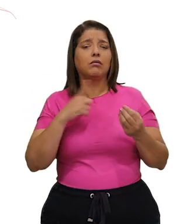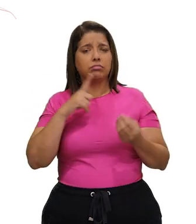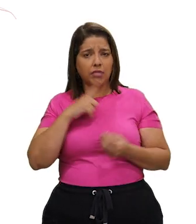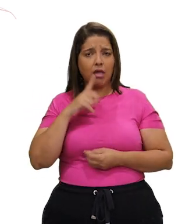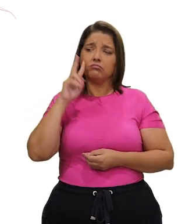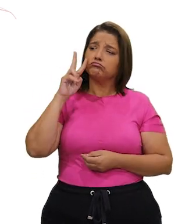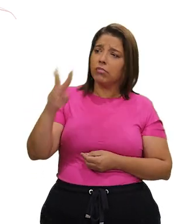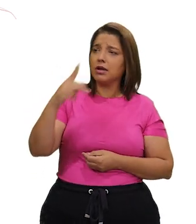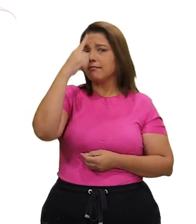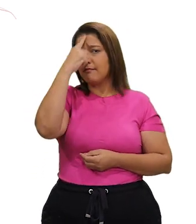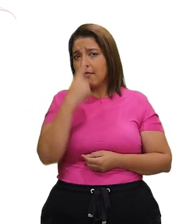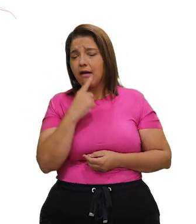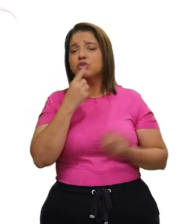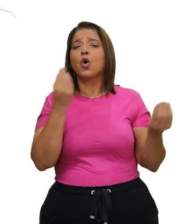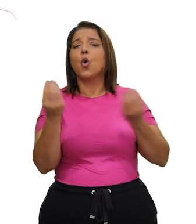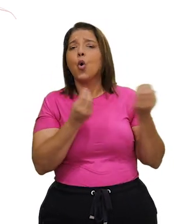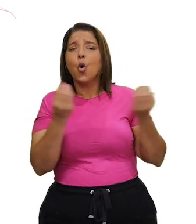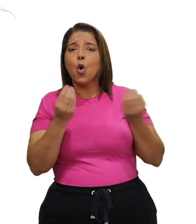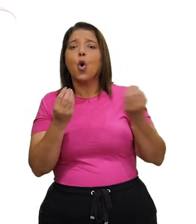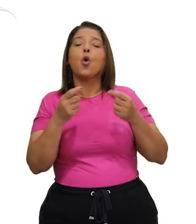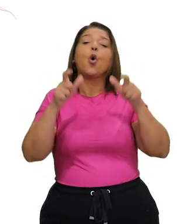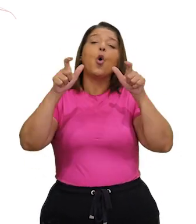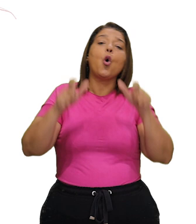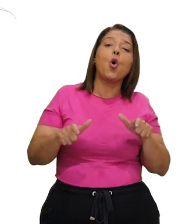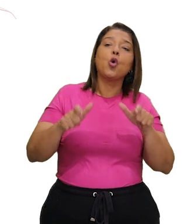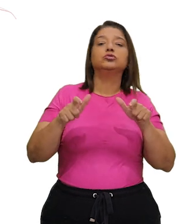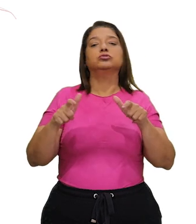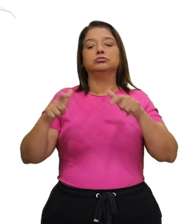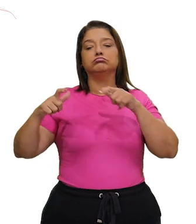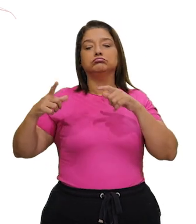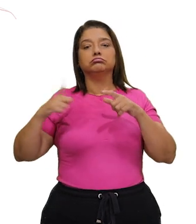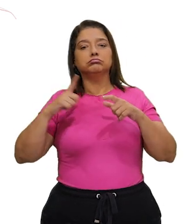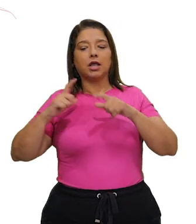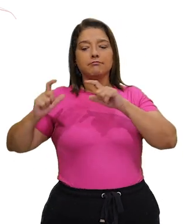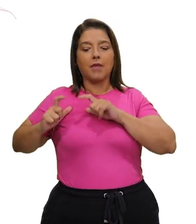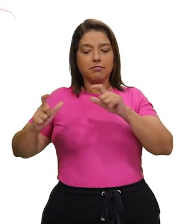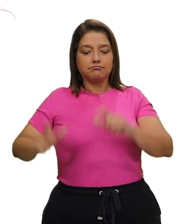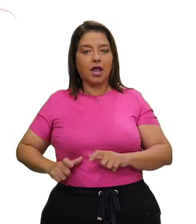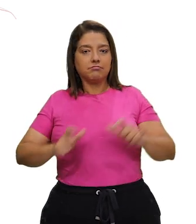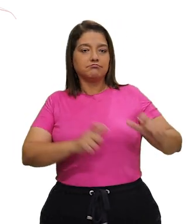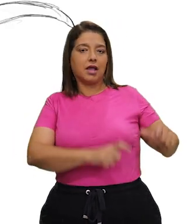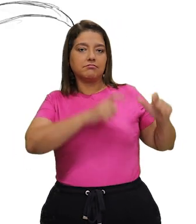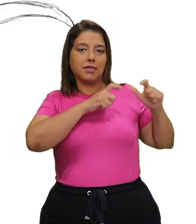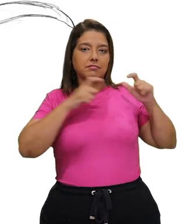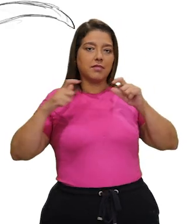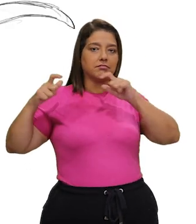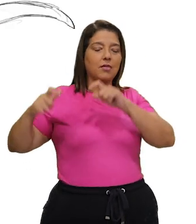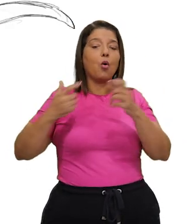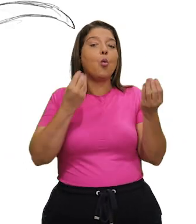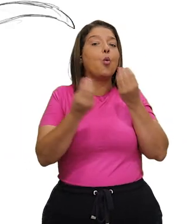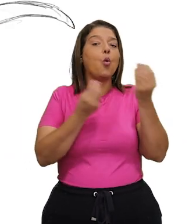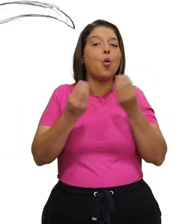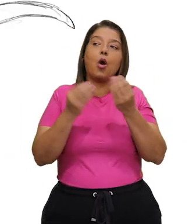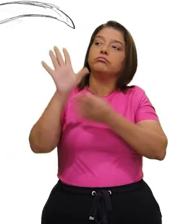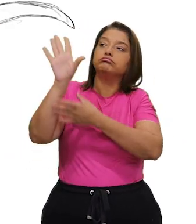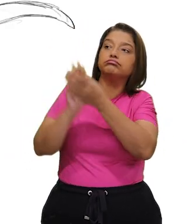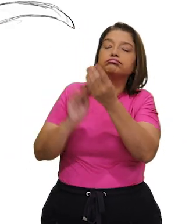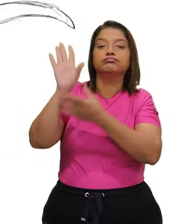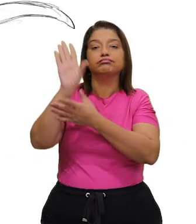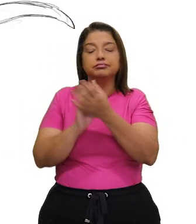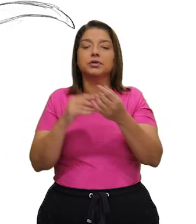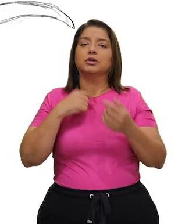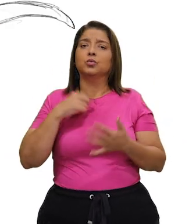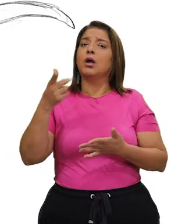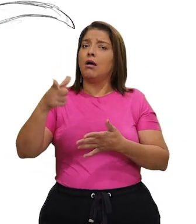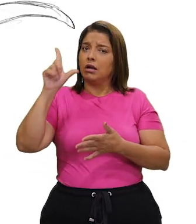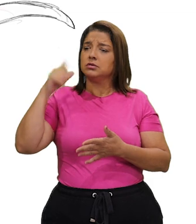demonstrando como onde que é a ancoragem de musculatura nesses animais nesses répteis então eu tive que ler hoje